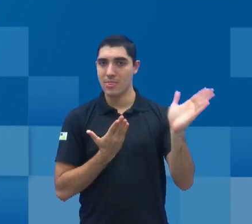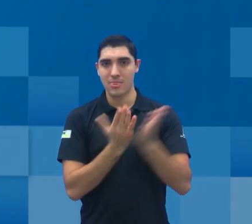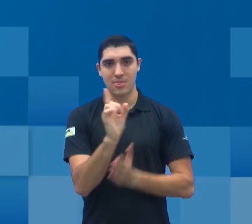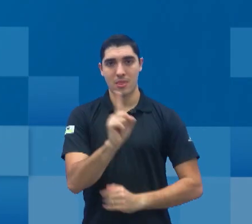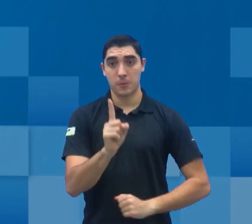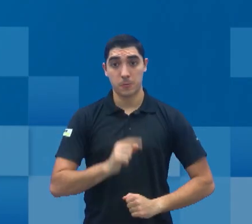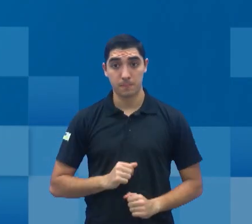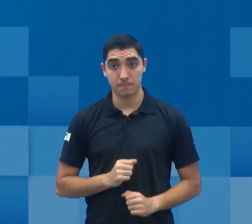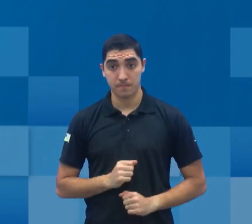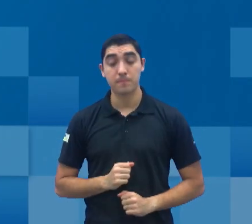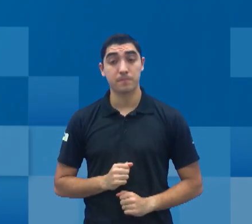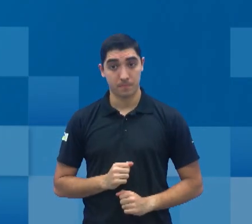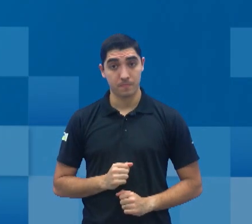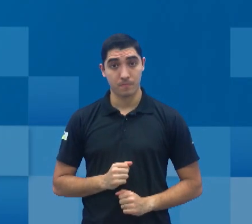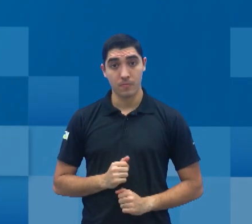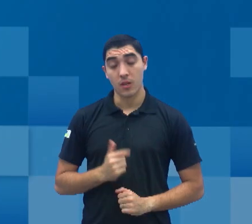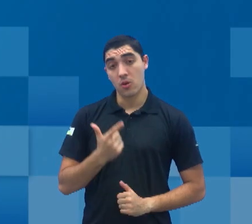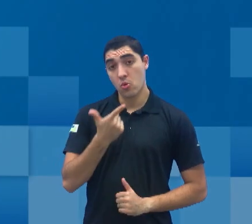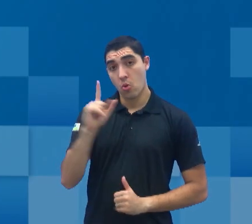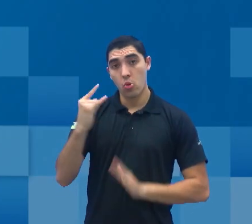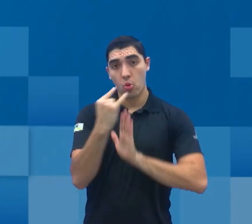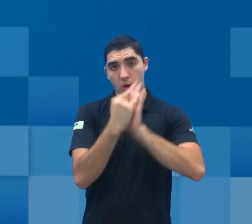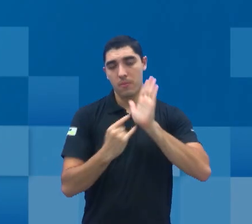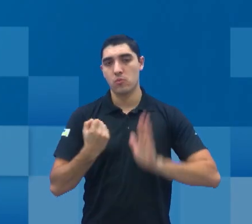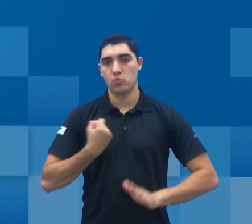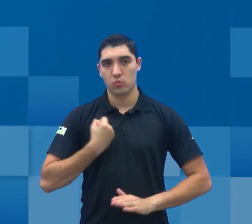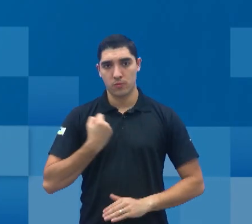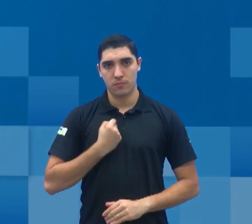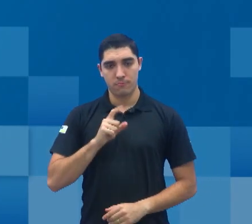rejeitado. Em votação, o requerimento de número